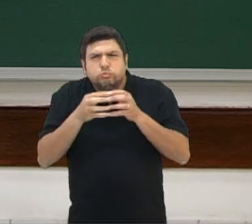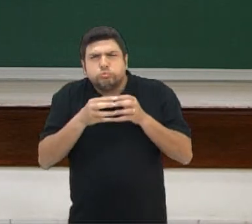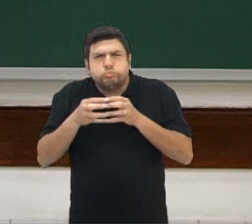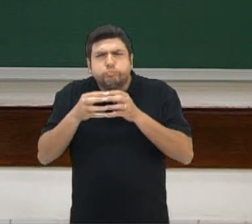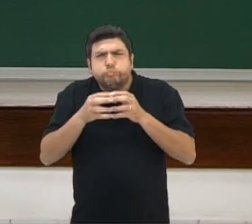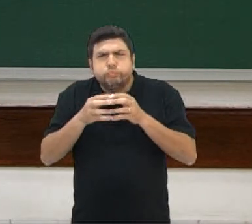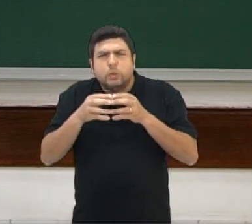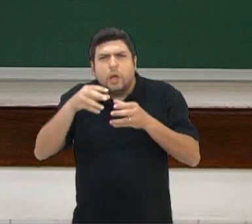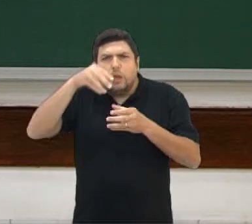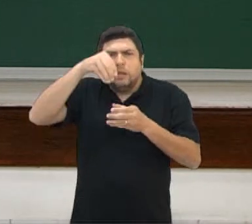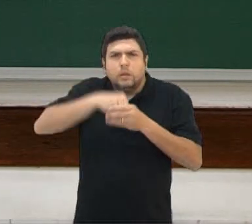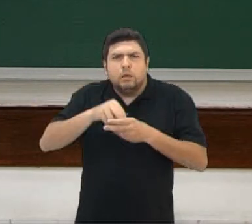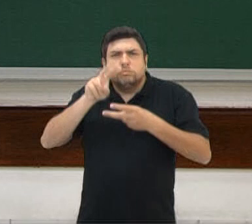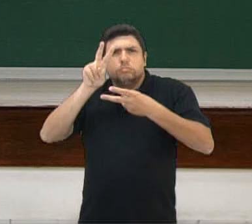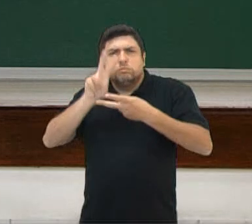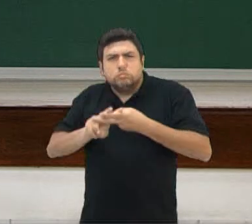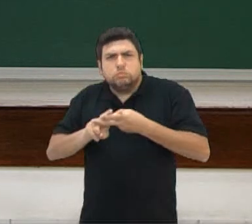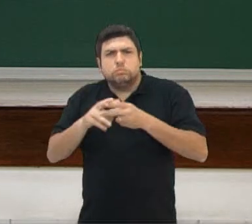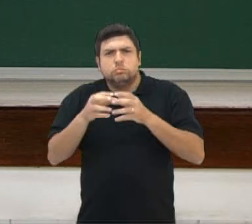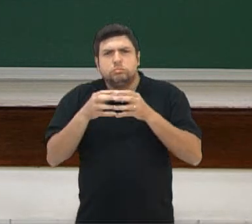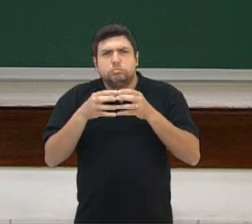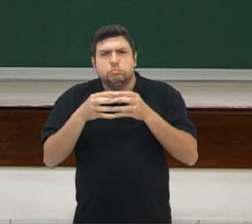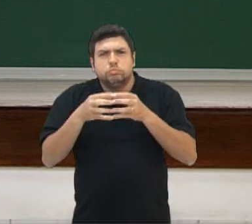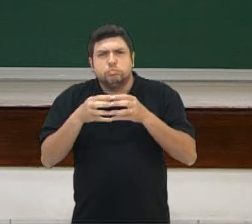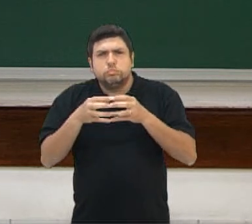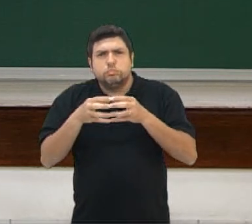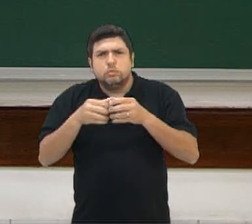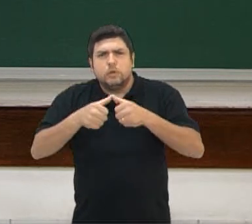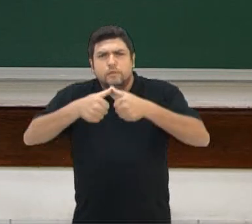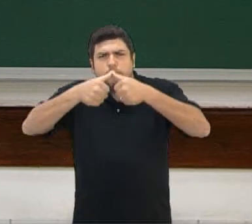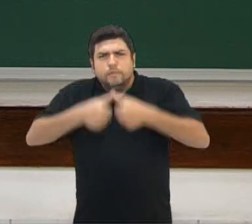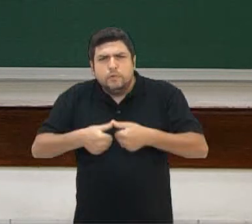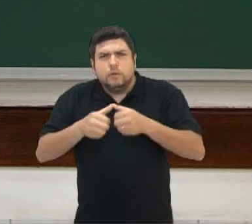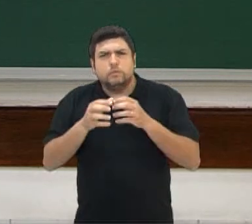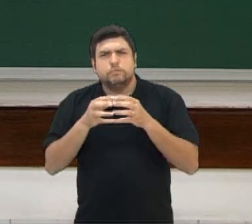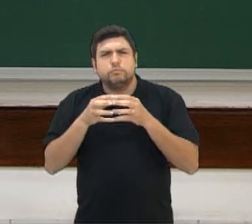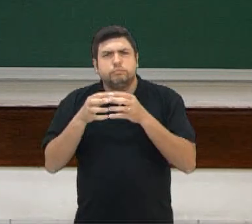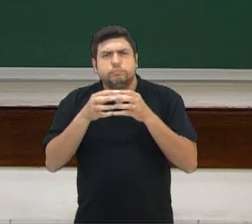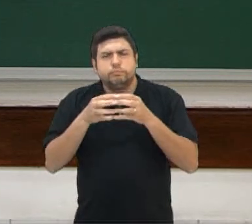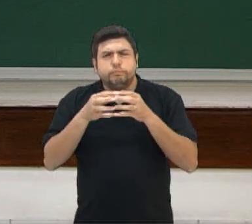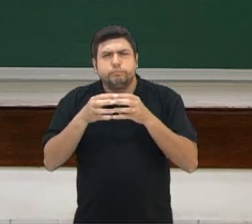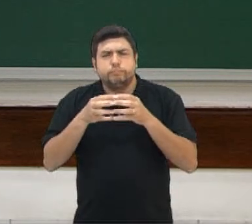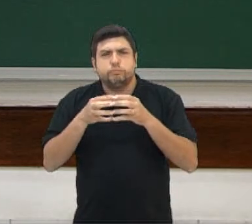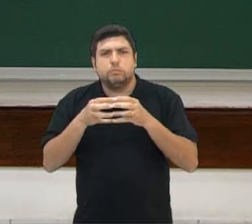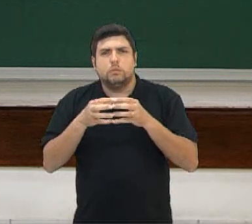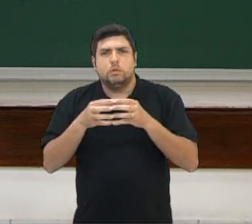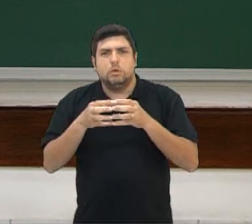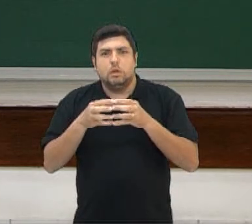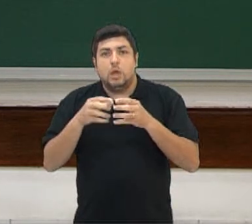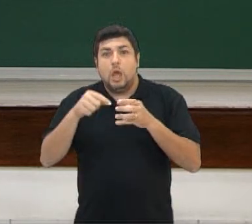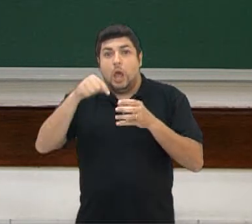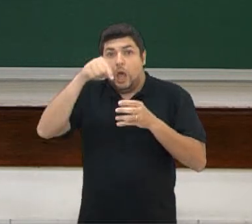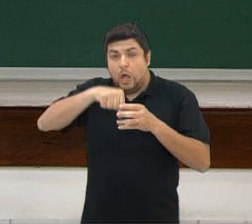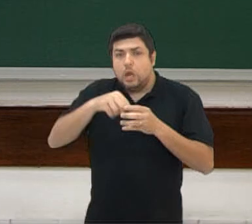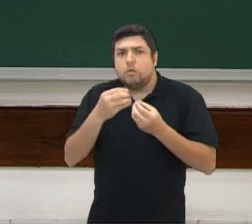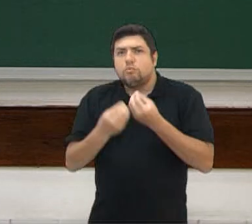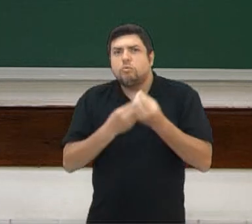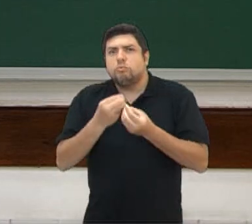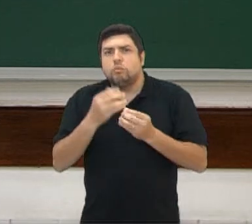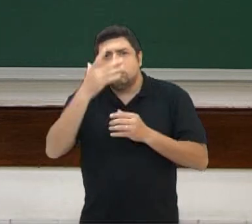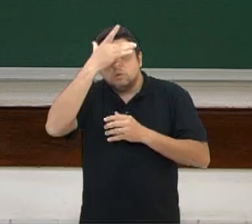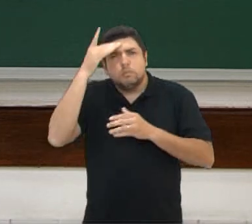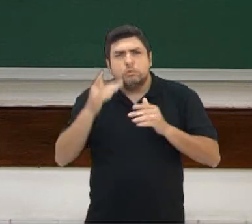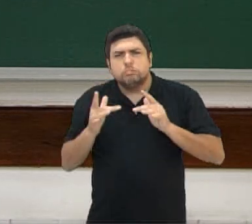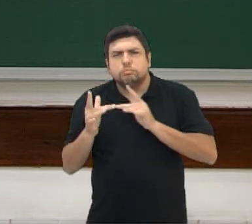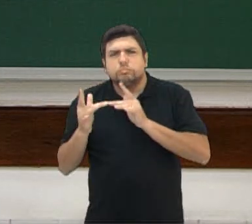todo o período de sua vida, praticamente, a um determinado local. E ali dentro elas têm os seus graus de sociabilidade e de